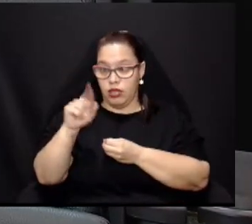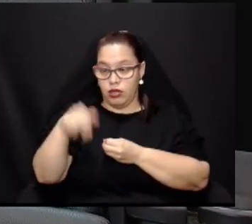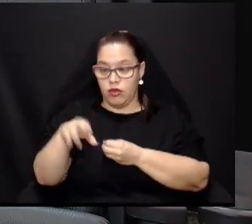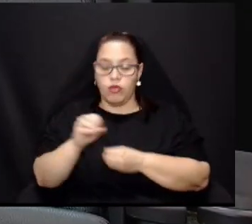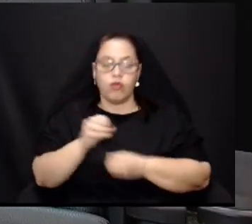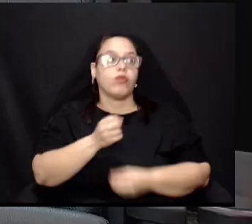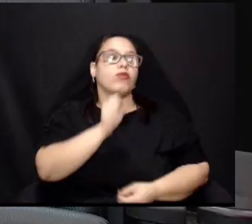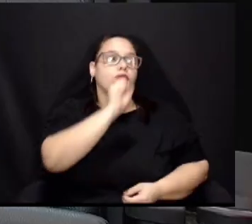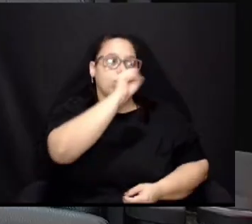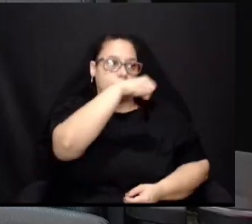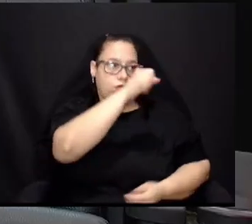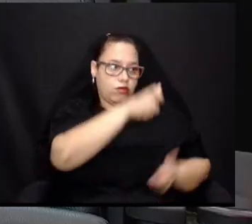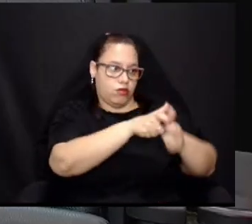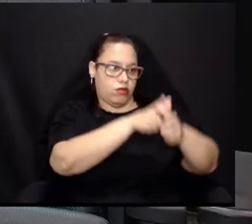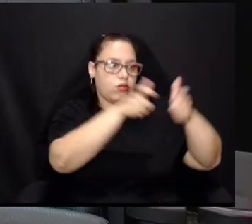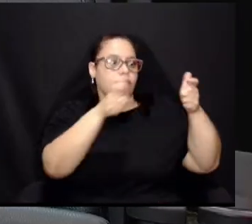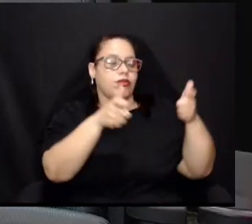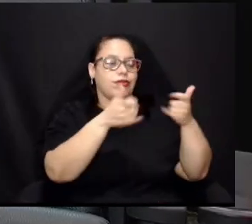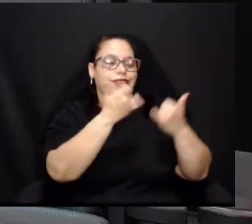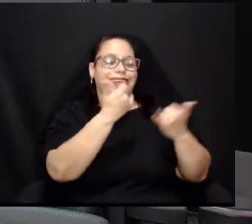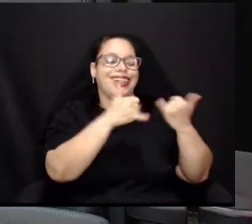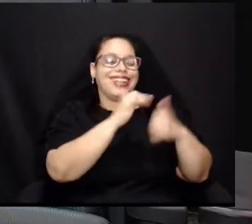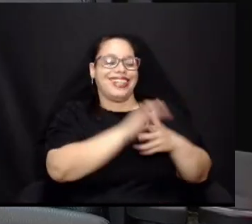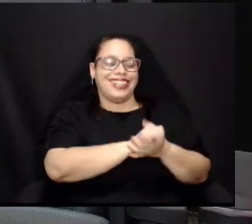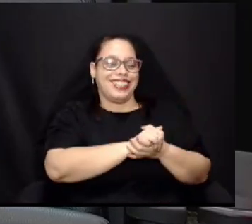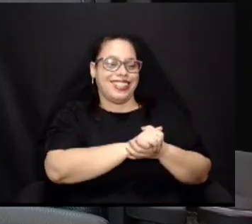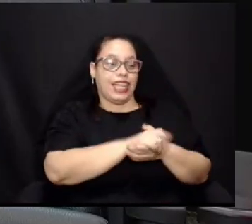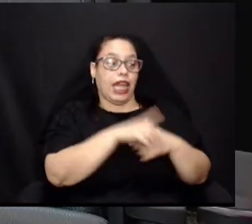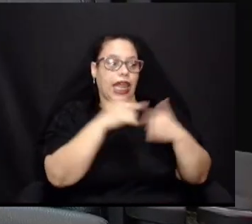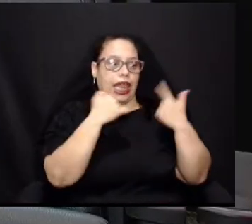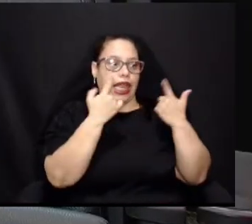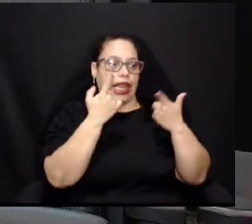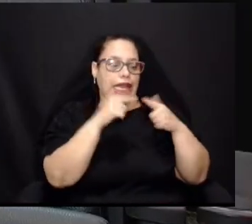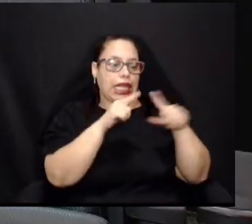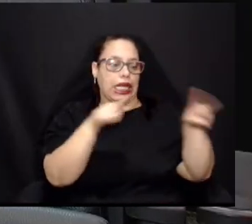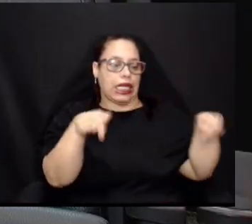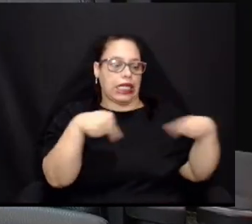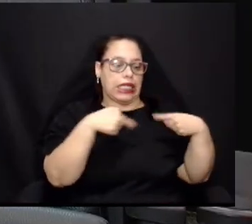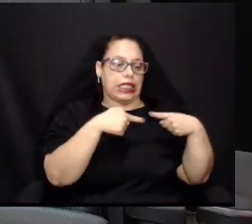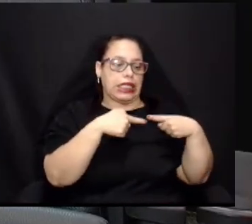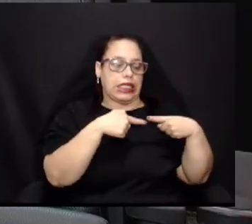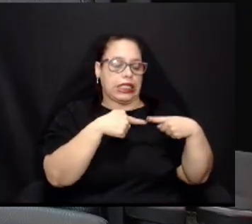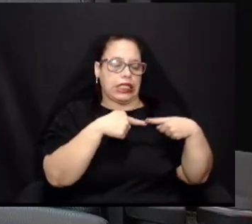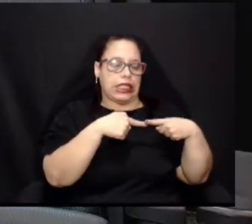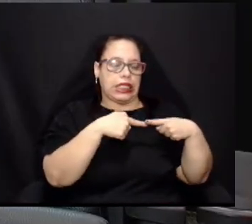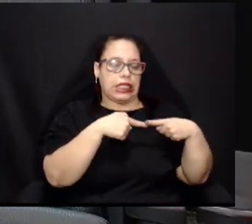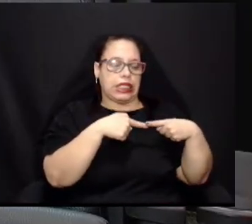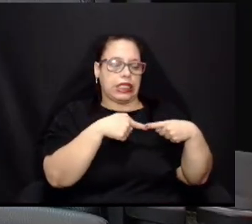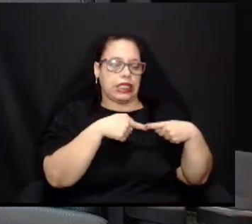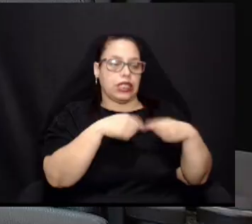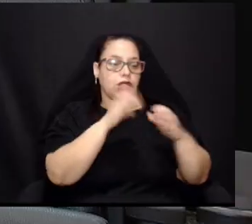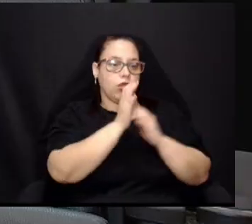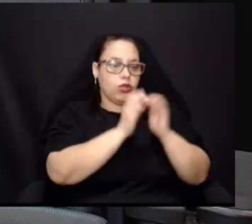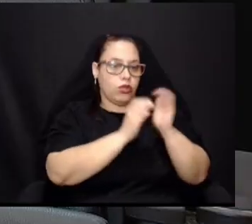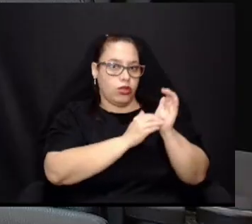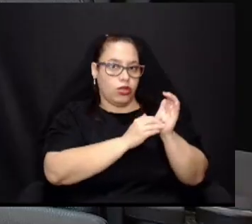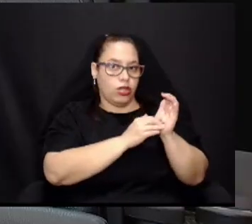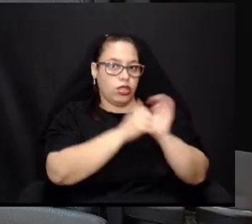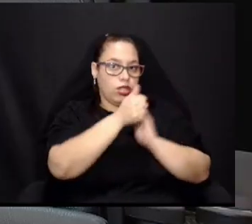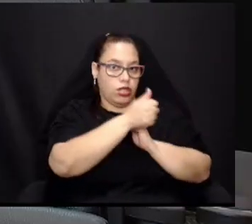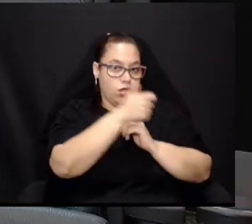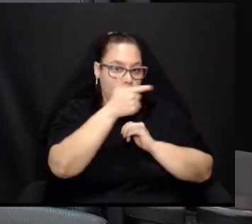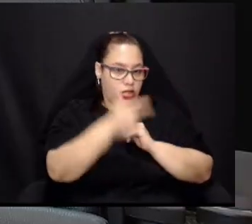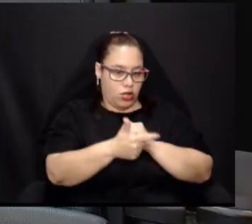A gente brinca que é uma loucura a nossa sala. De concursados, somos em 12. Tá? São